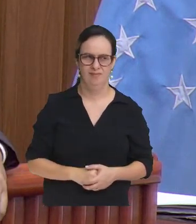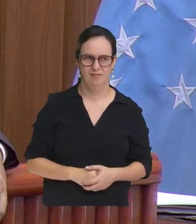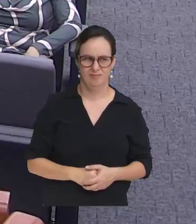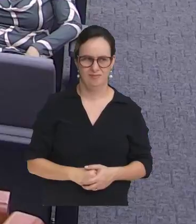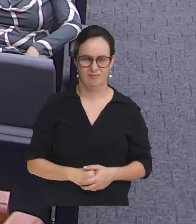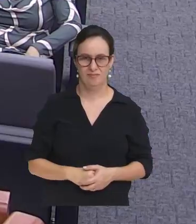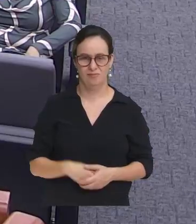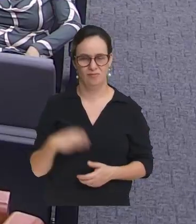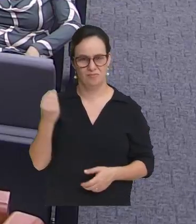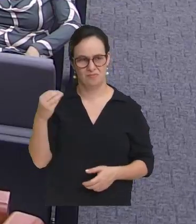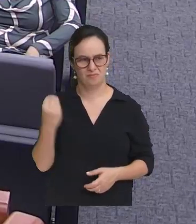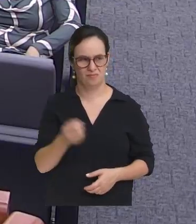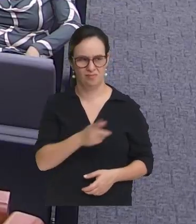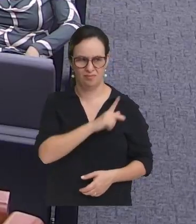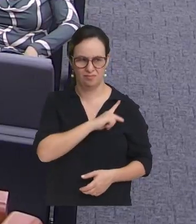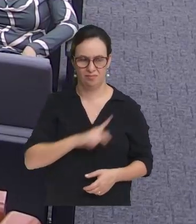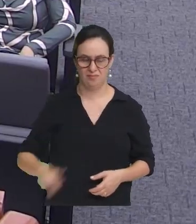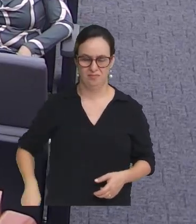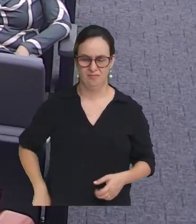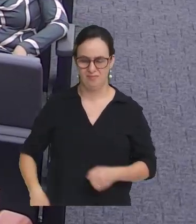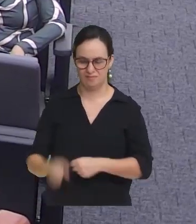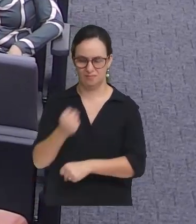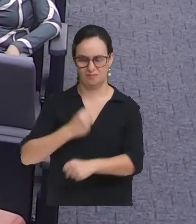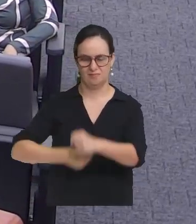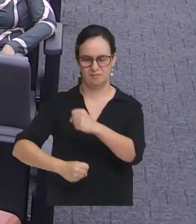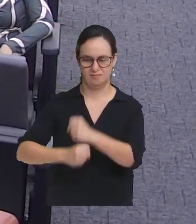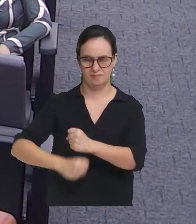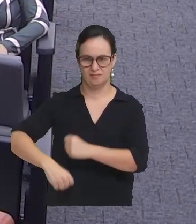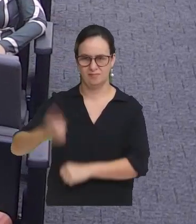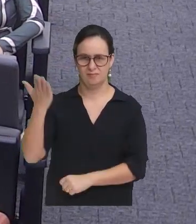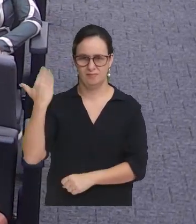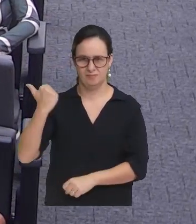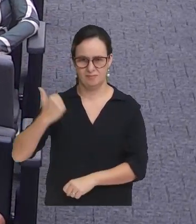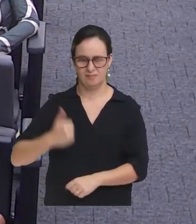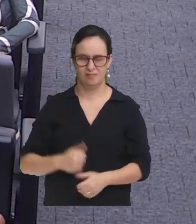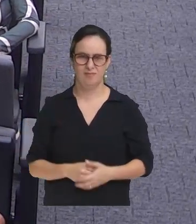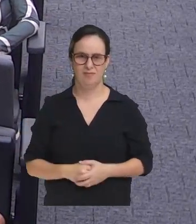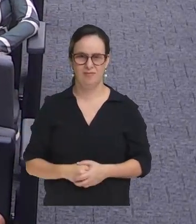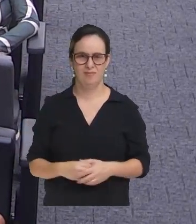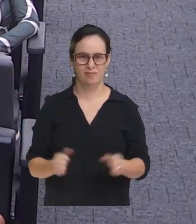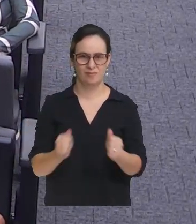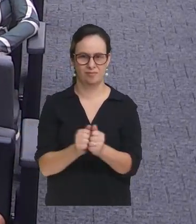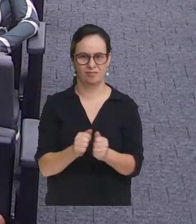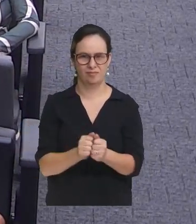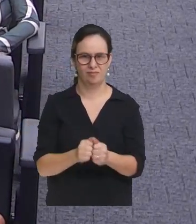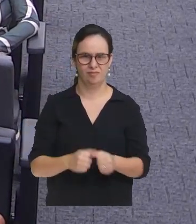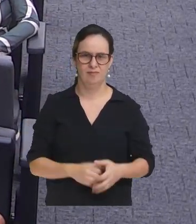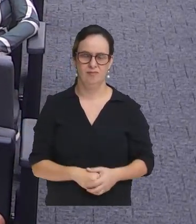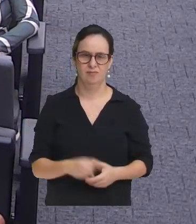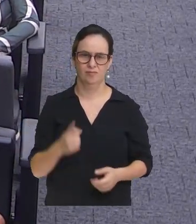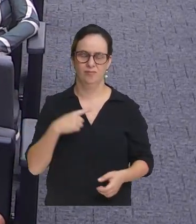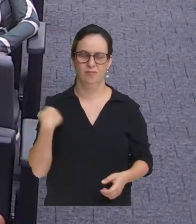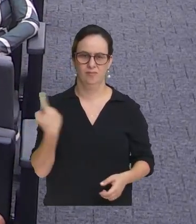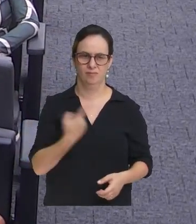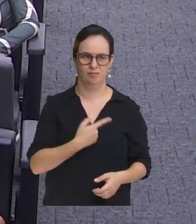em companheria com a direção da Câmara, com a direção financeira, nós resolvemos